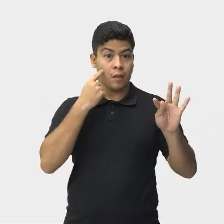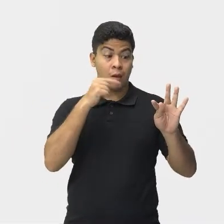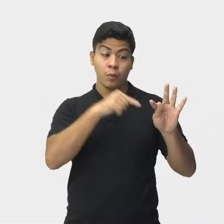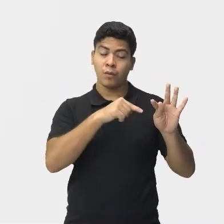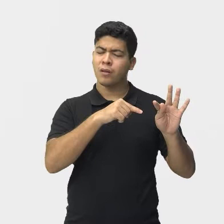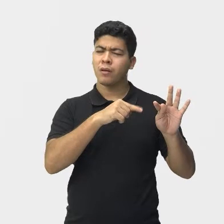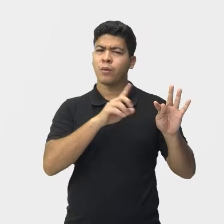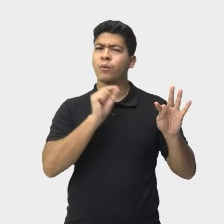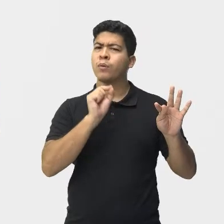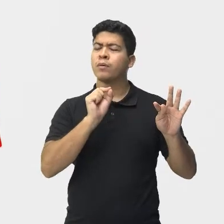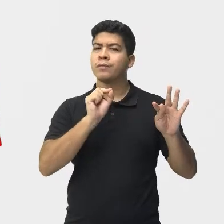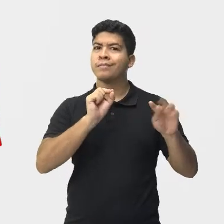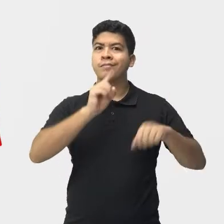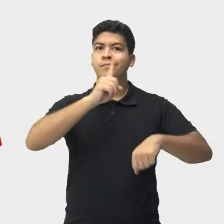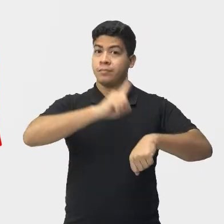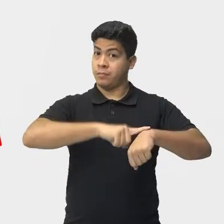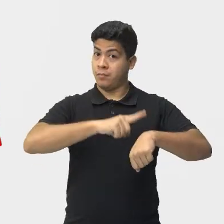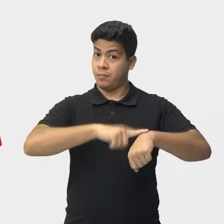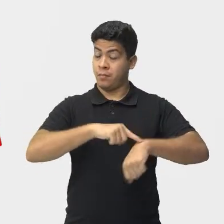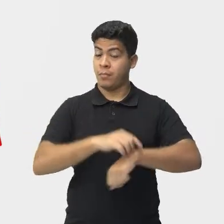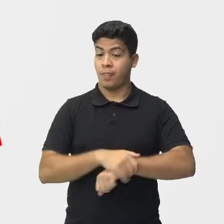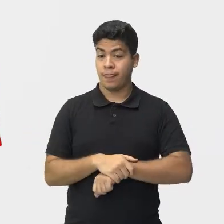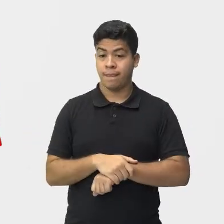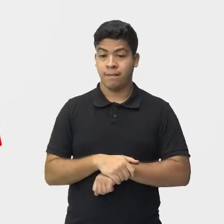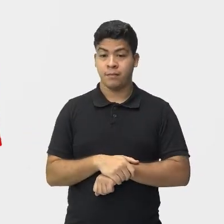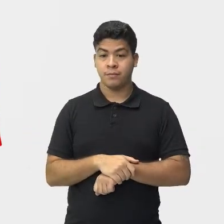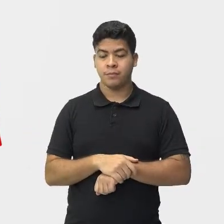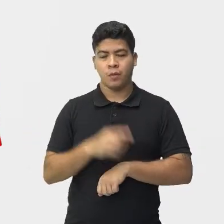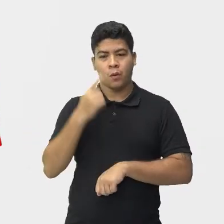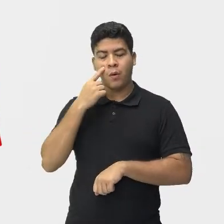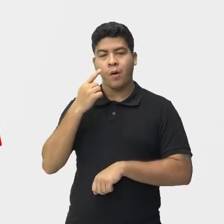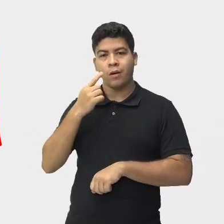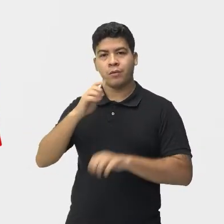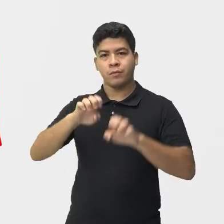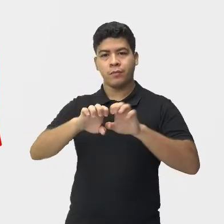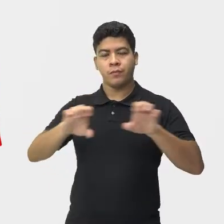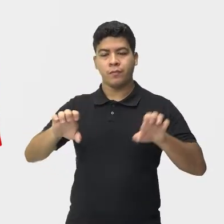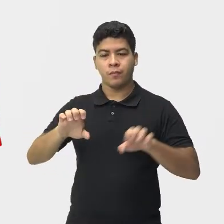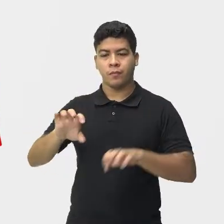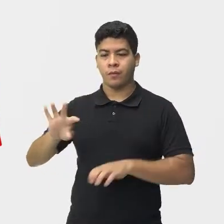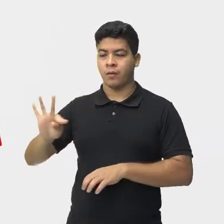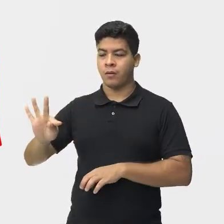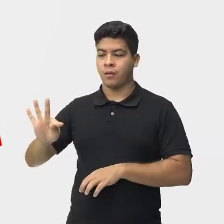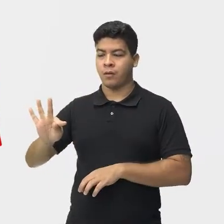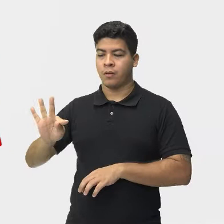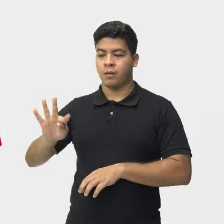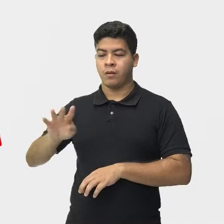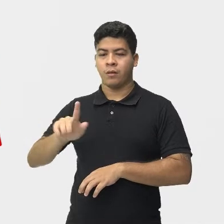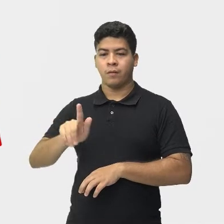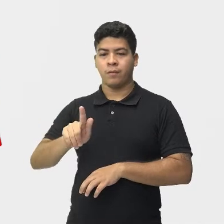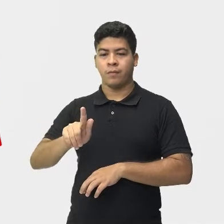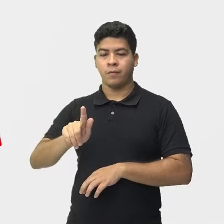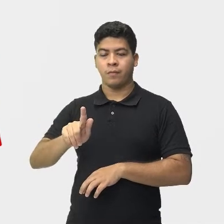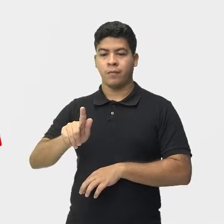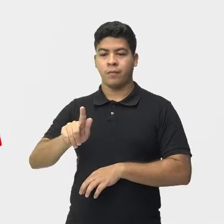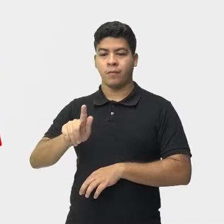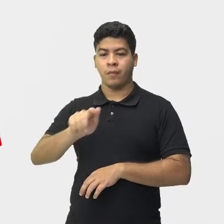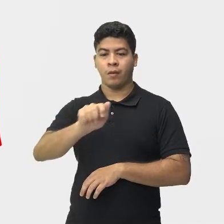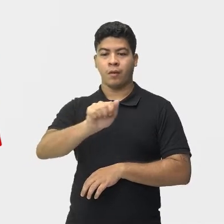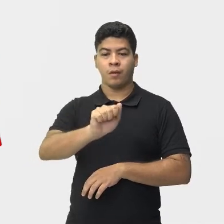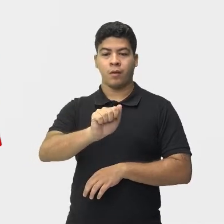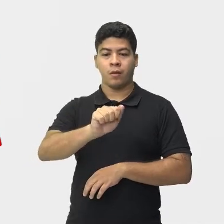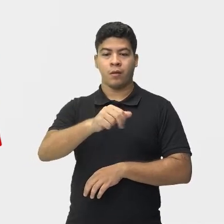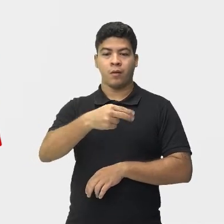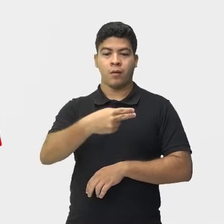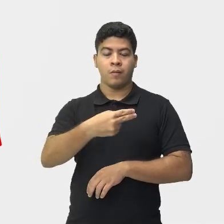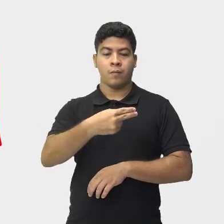como calcular a aceleração é essa aqui. É que a aceleração, ela é proporcional, né? Ela é igual ao